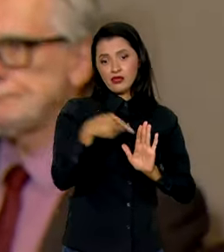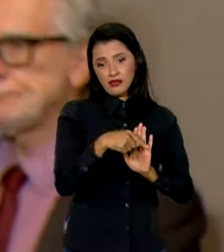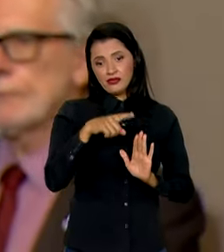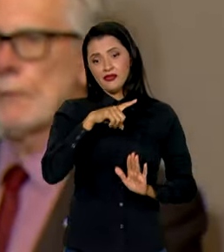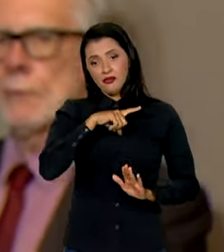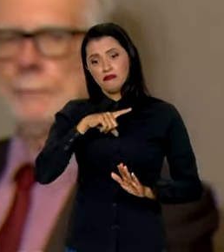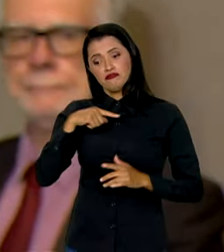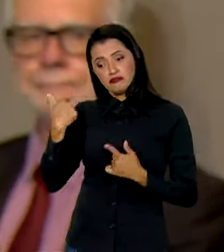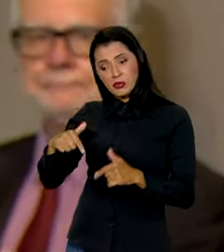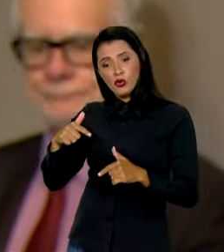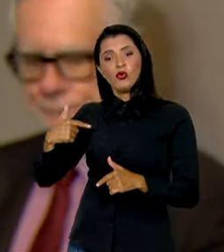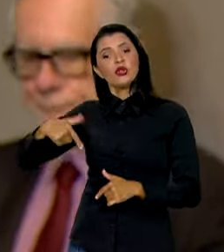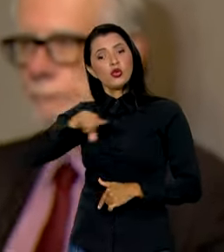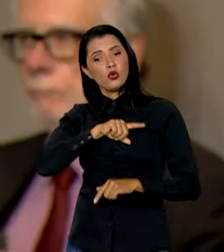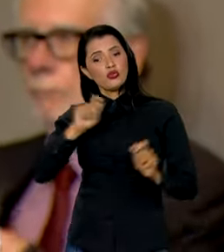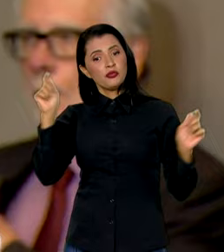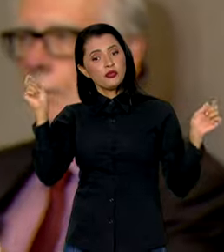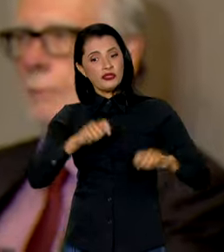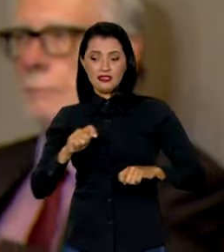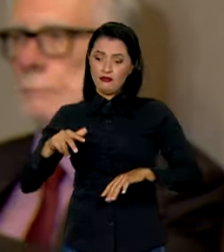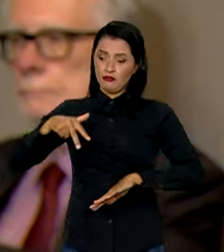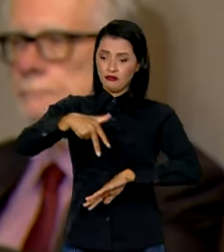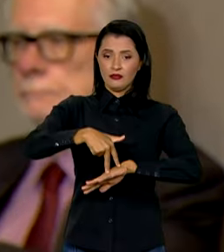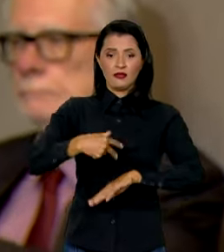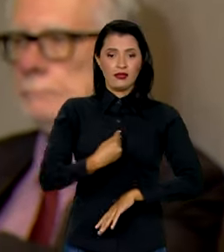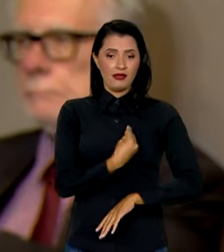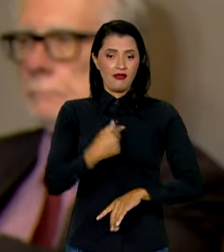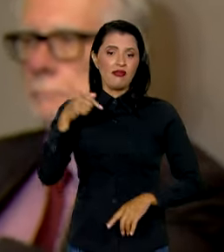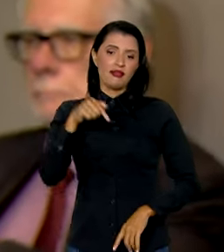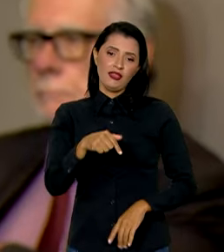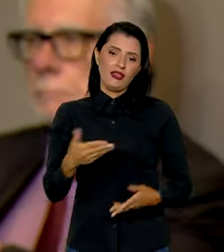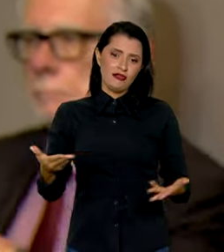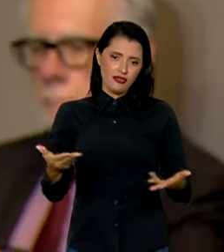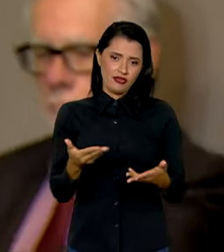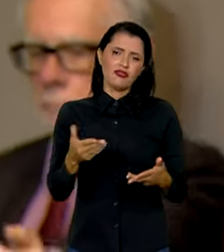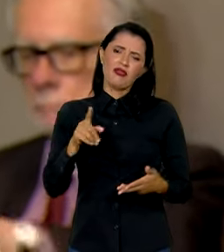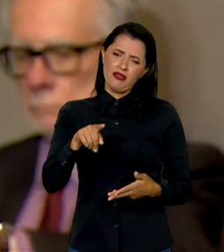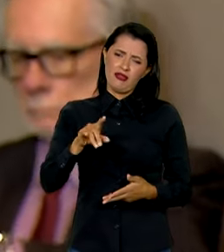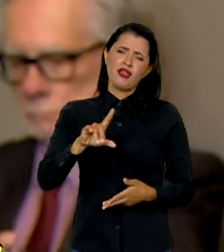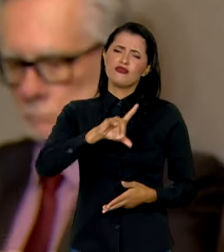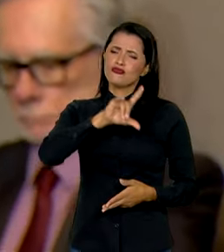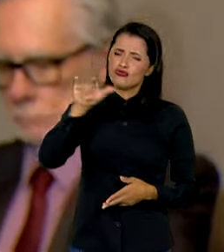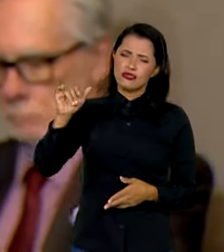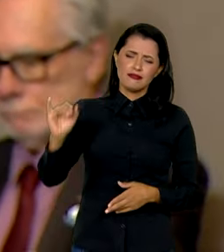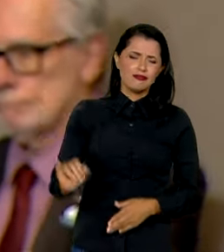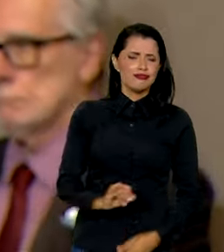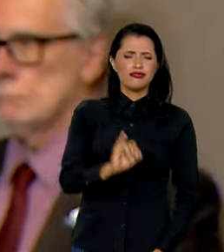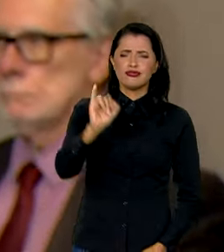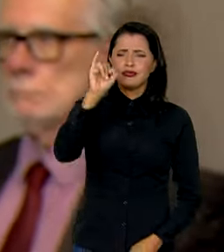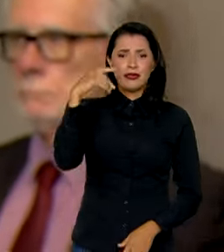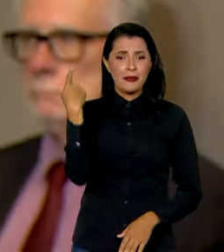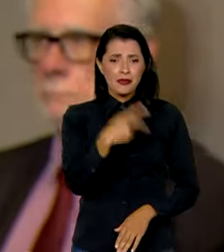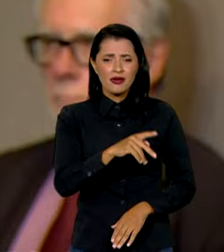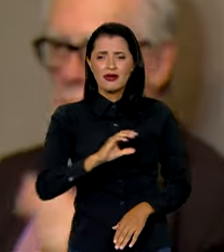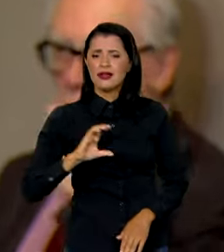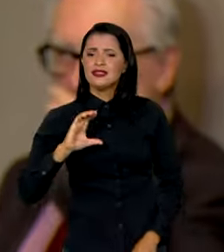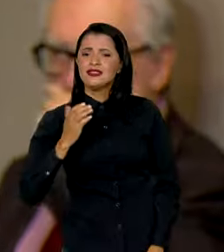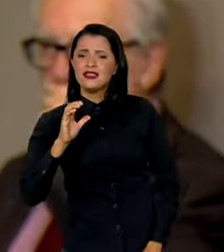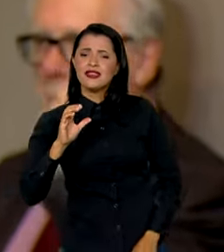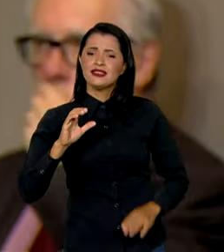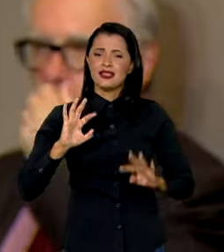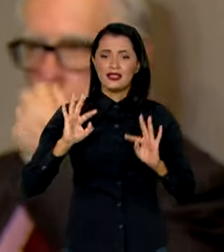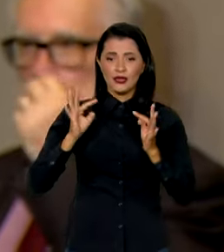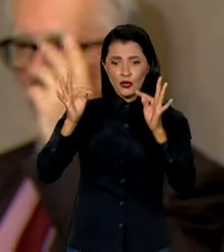nós pudéssemos estar aqui, e eu tenho certeza que é um dia muito importante para a ciência, para a tecnologia,